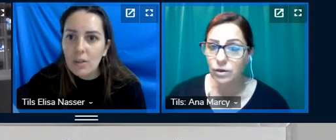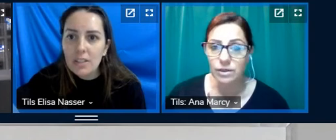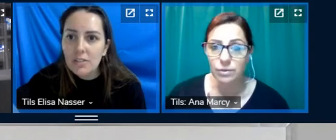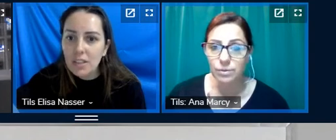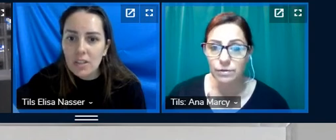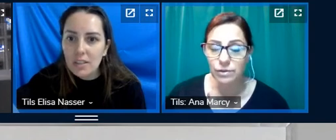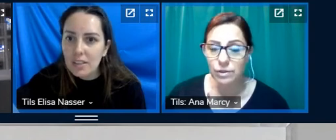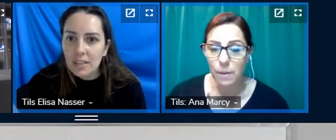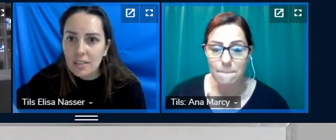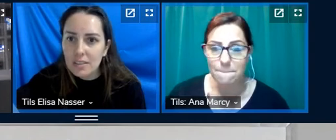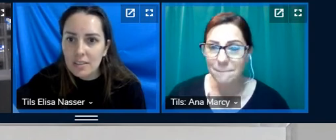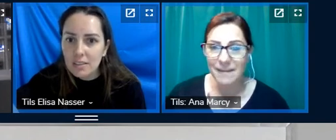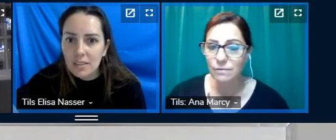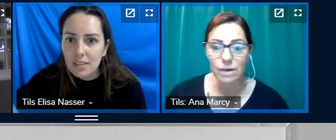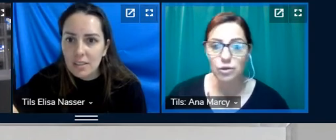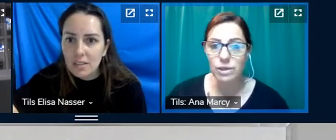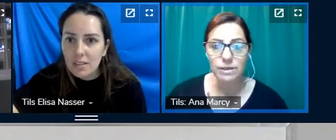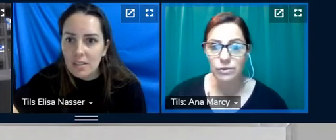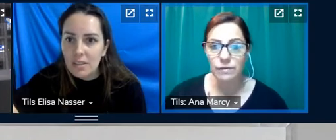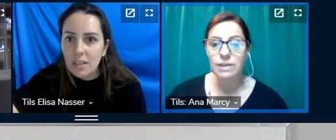tá?